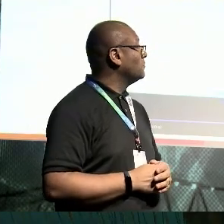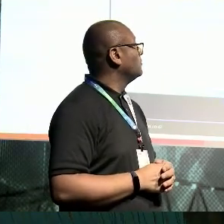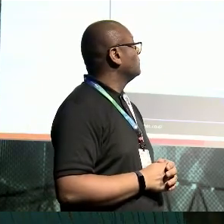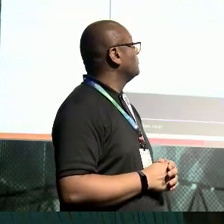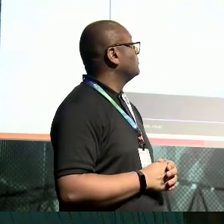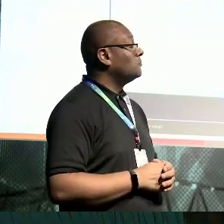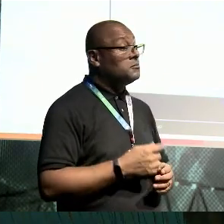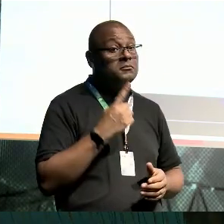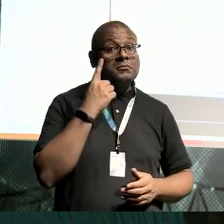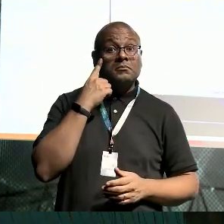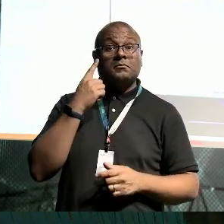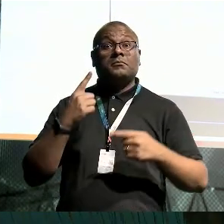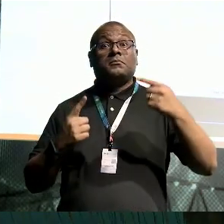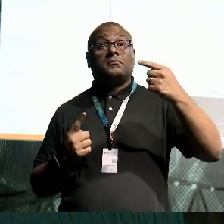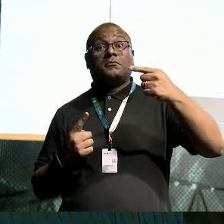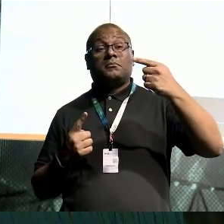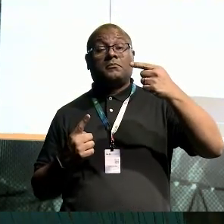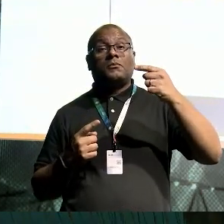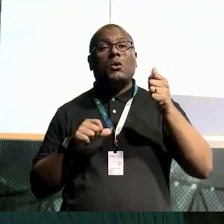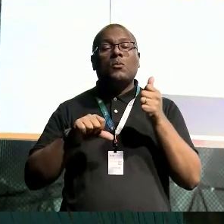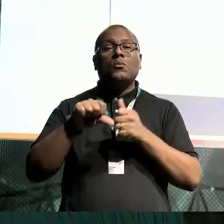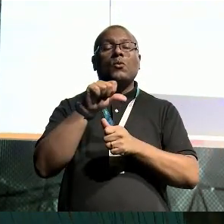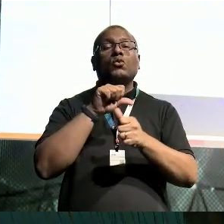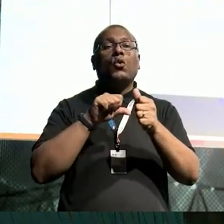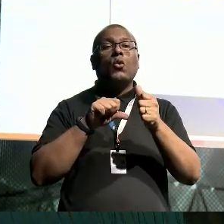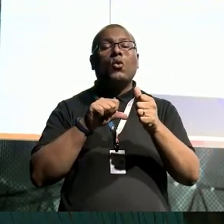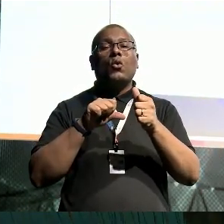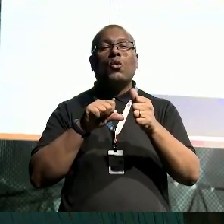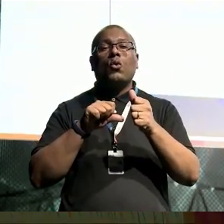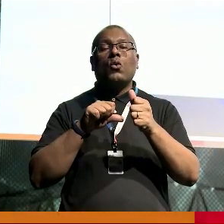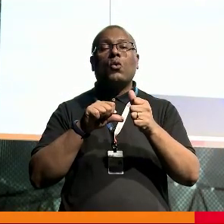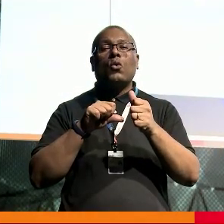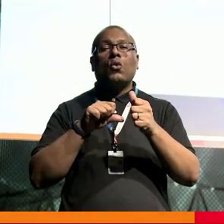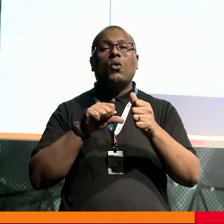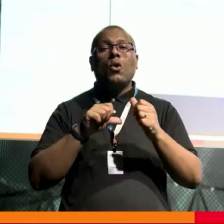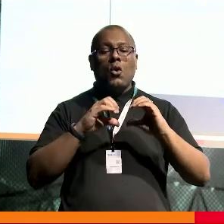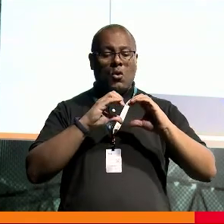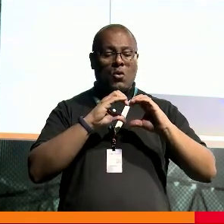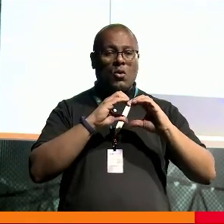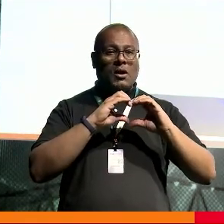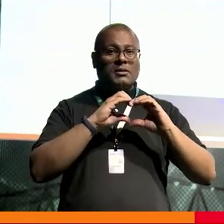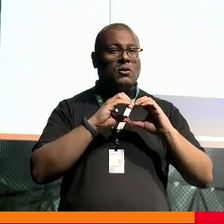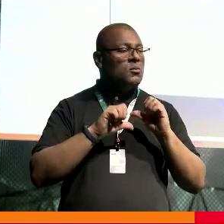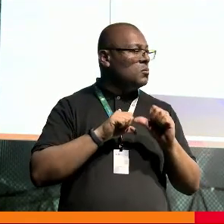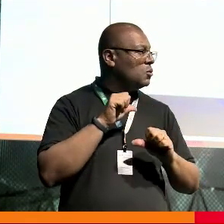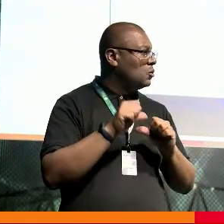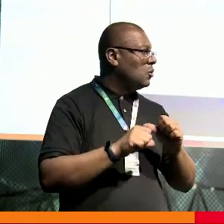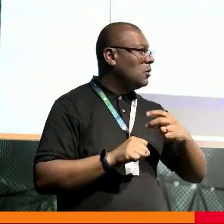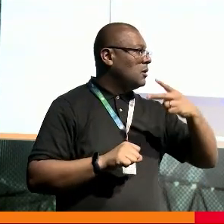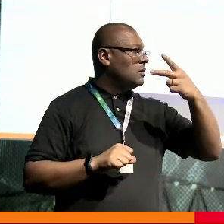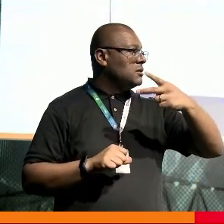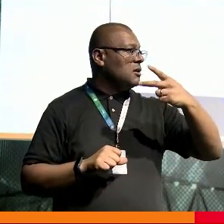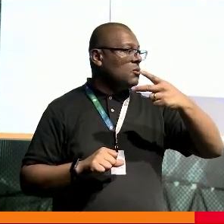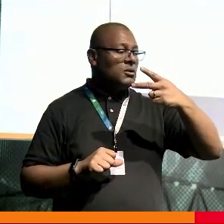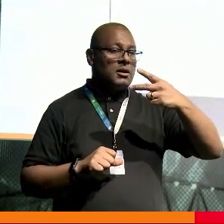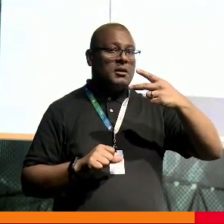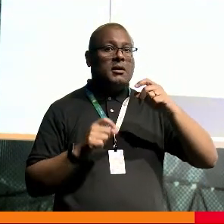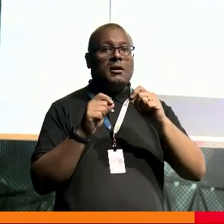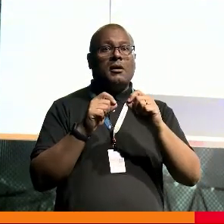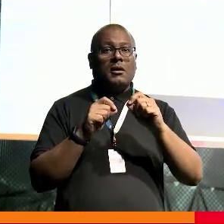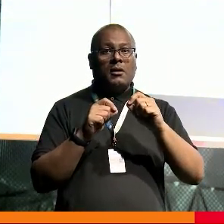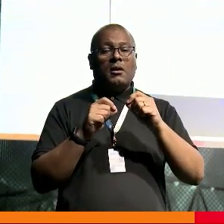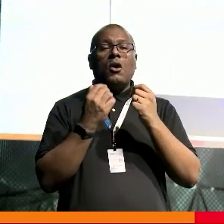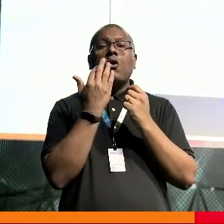Então, vamos lá. Primeira coisa, ele inverteu ali o coração. Segunda coisa, ele vai aumentar